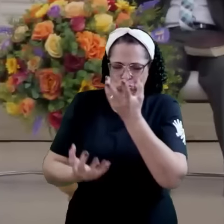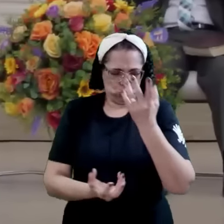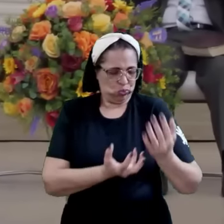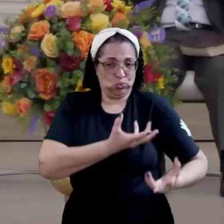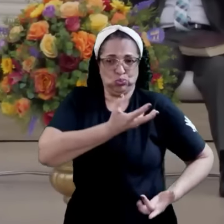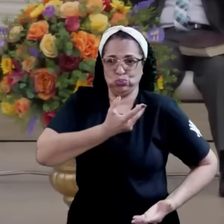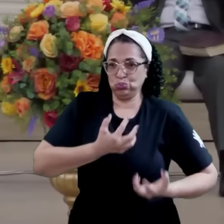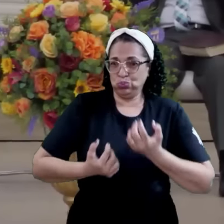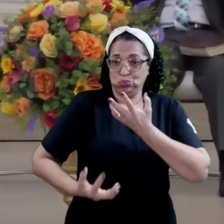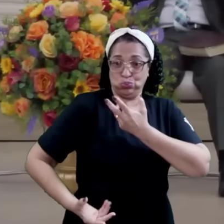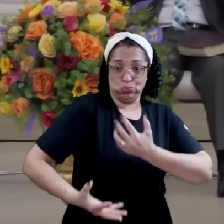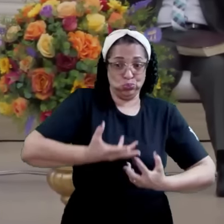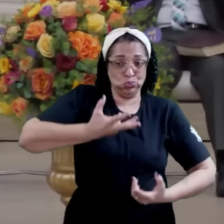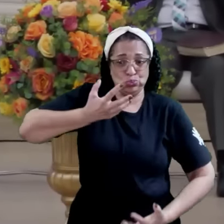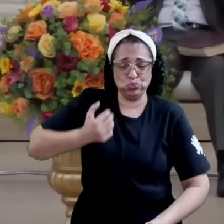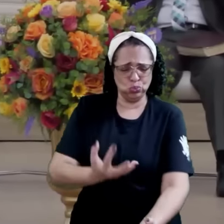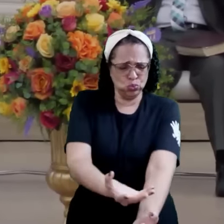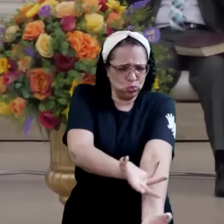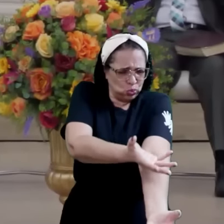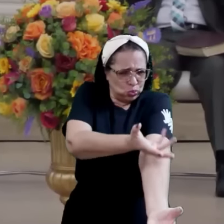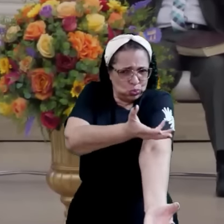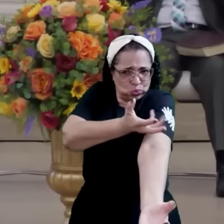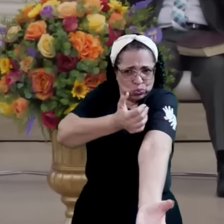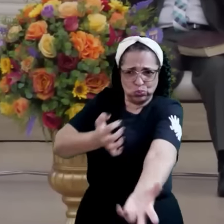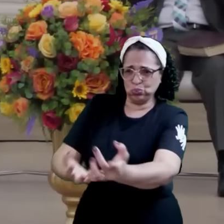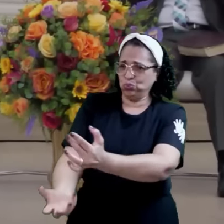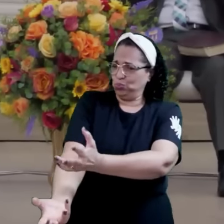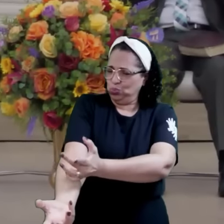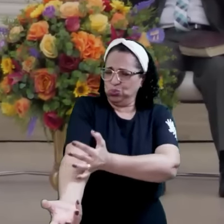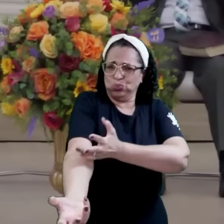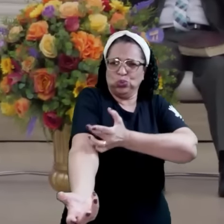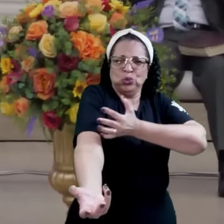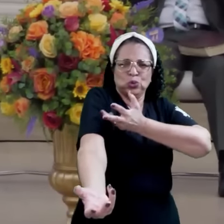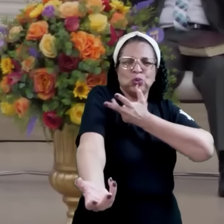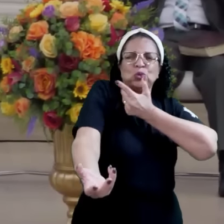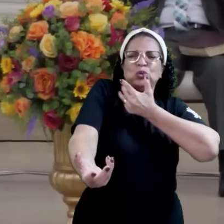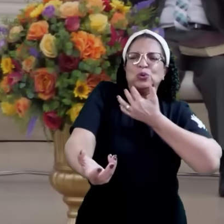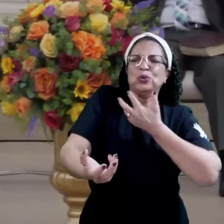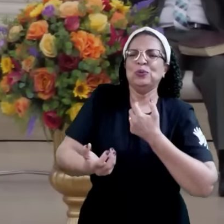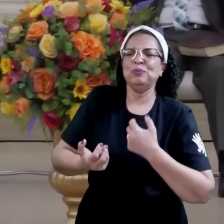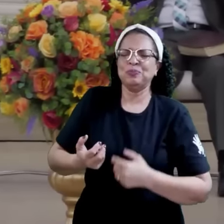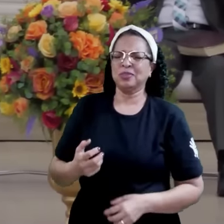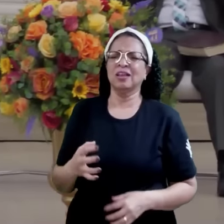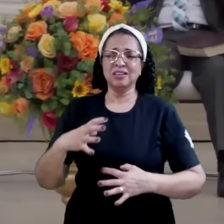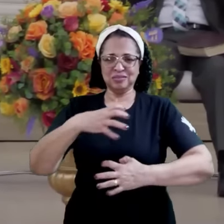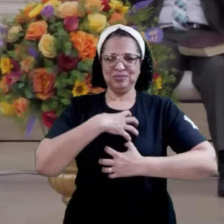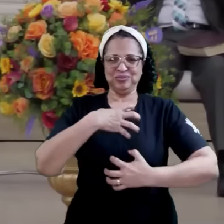Jesus quando Jesus começa a operar a frieza aqui dentro não pode